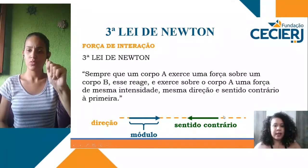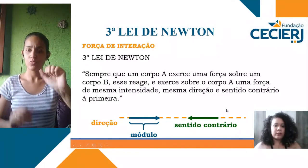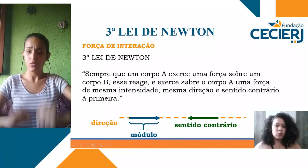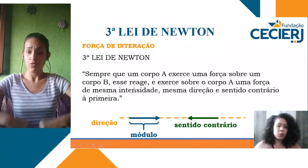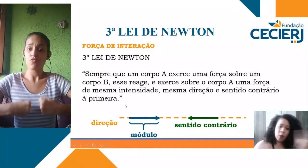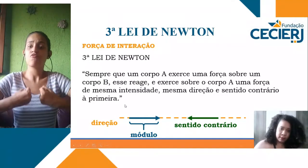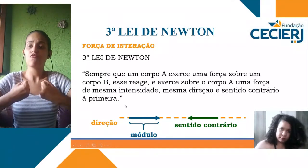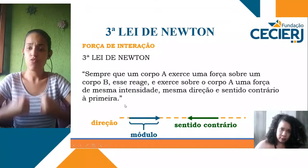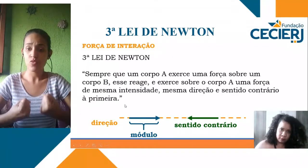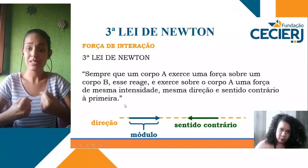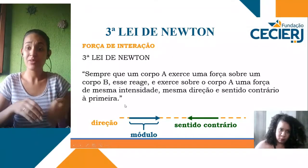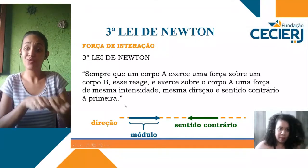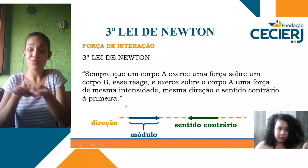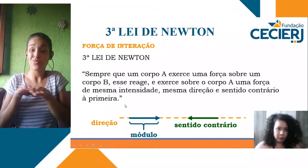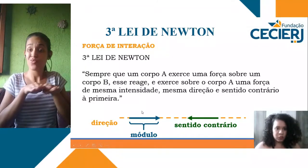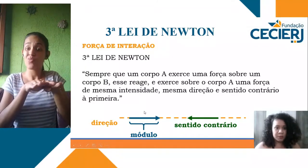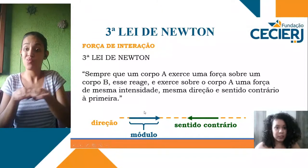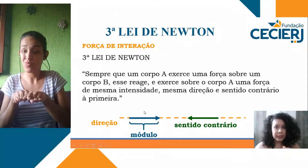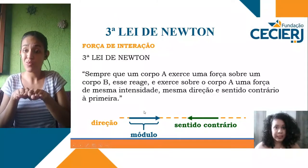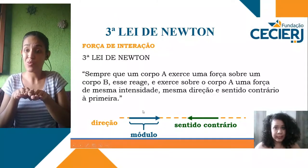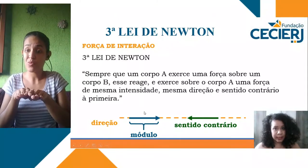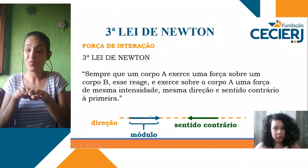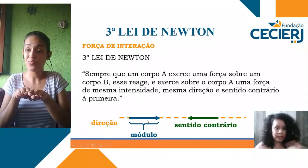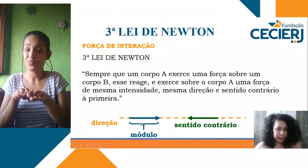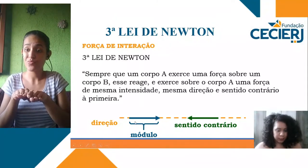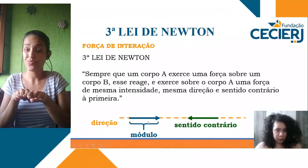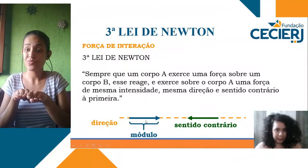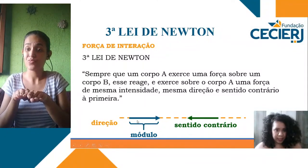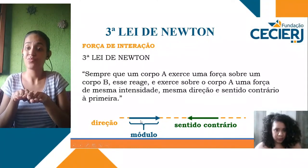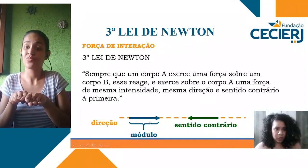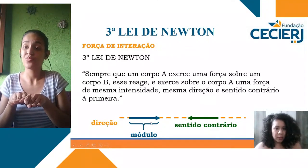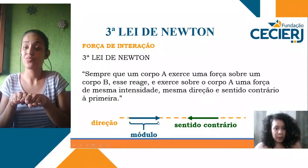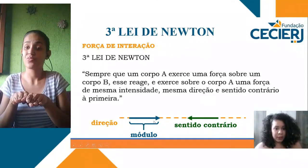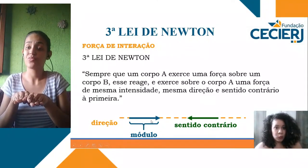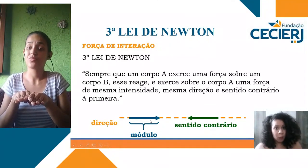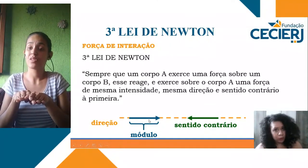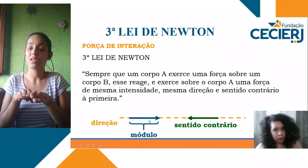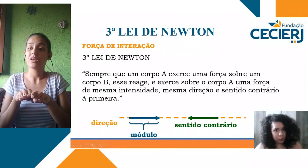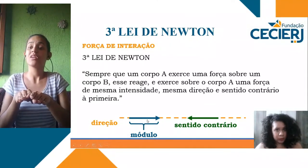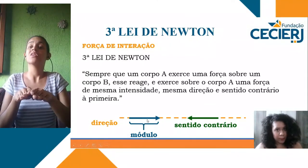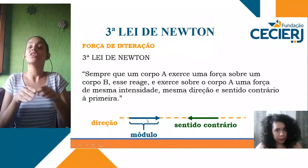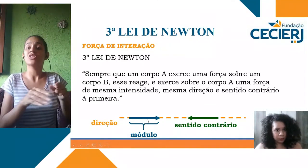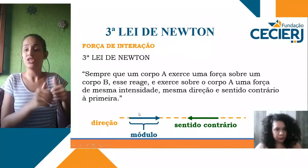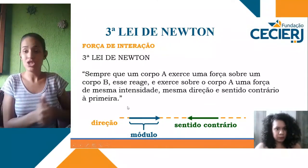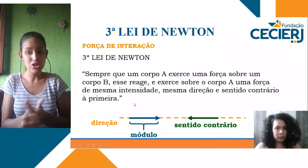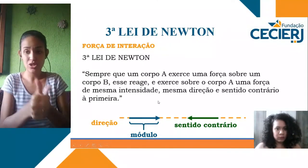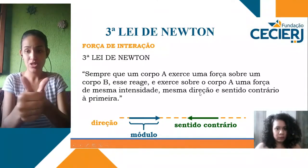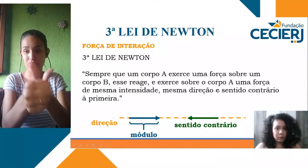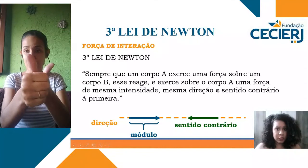e exerce sobre o A uma força de mesma intensidade. O que seria essa mesma intensidade? Mesmo módulo, mesmo